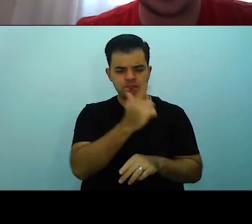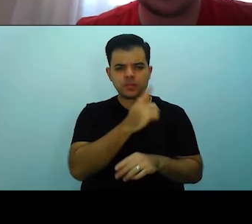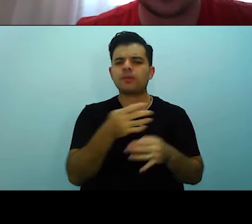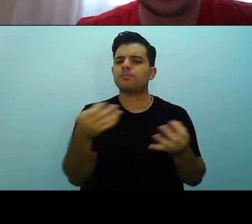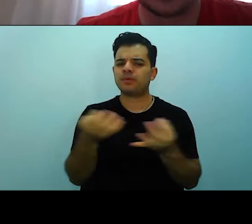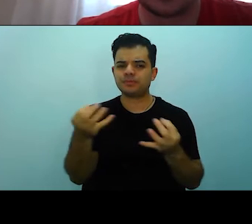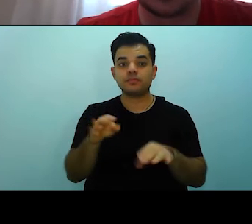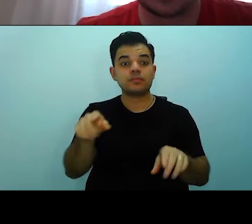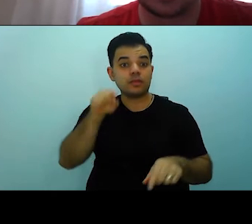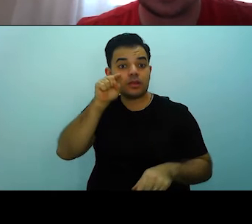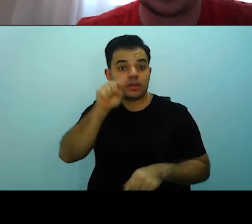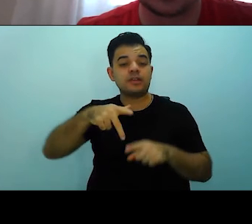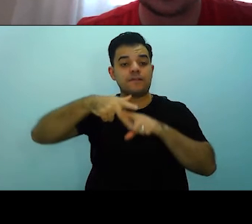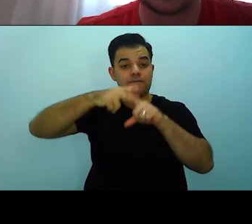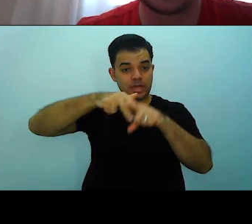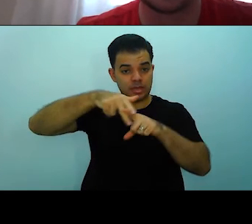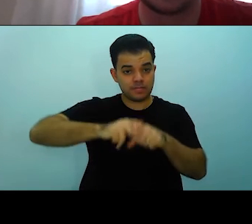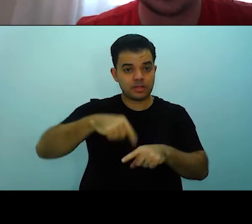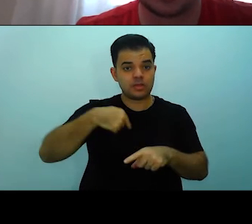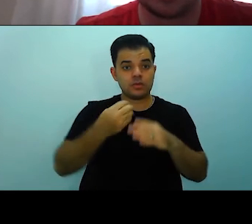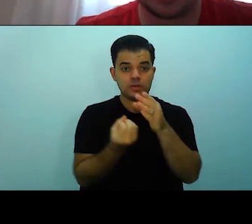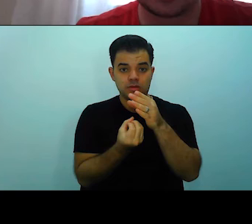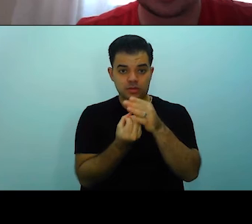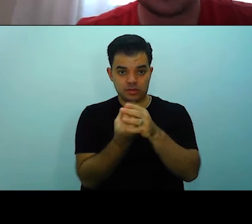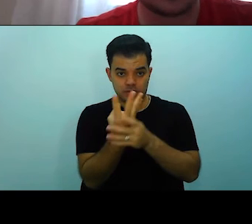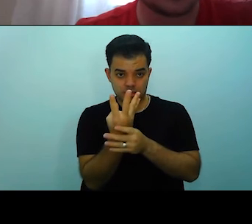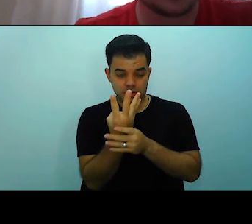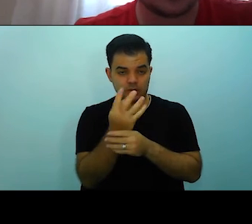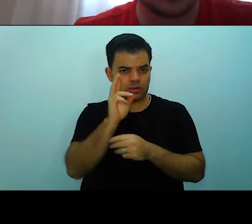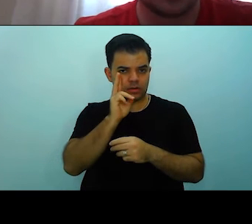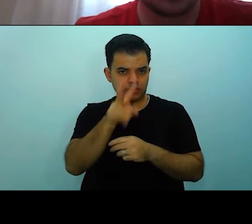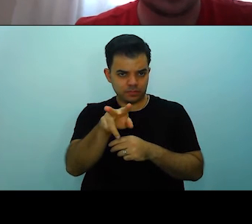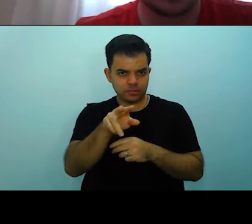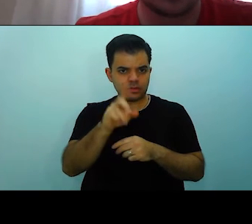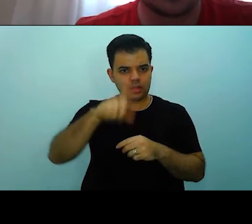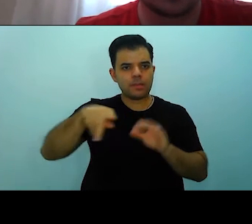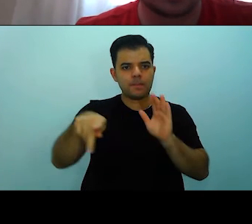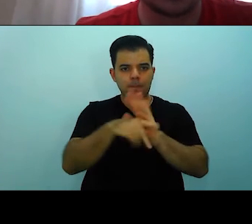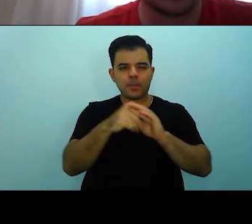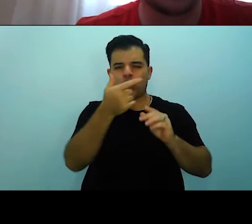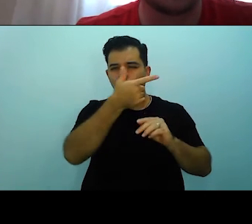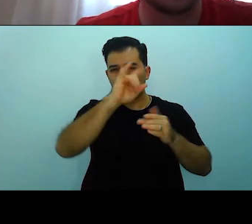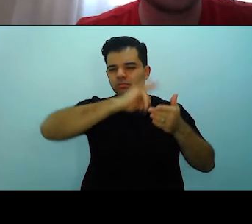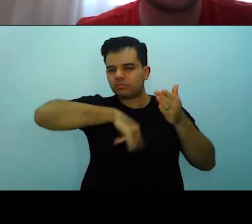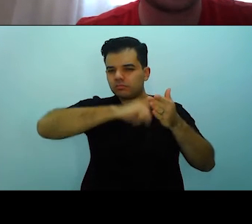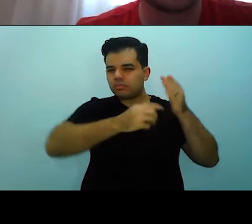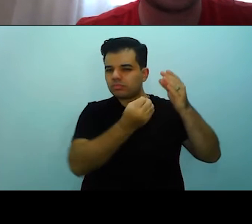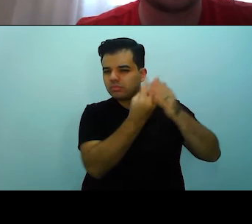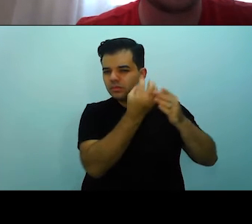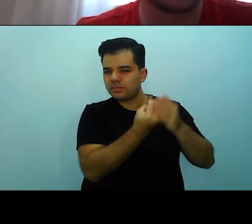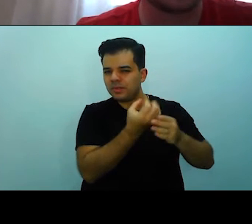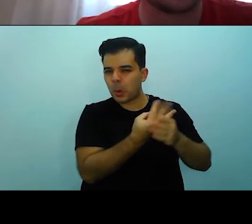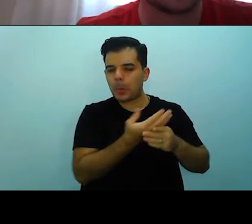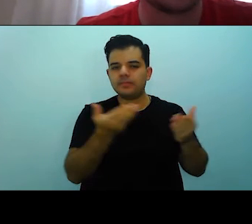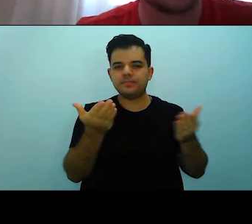Essa ferramenta que eu criei, ela gerou lá os reportes que vocês viram, né? Agora eu vou mostrar